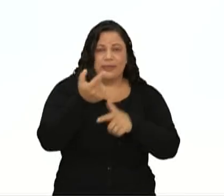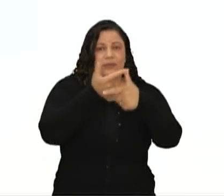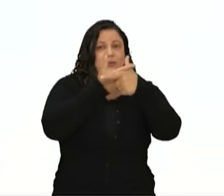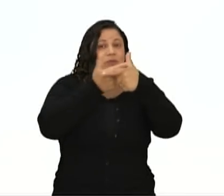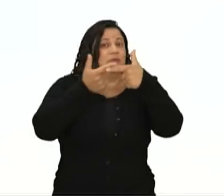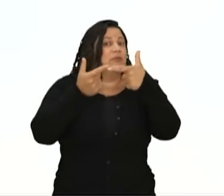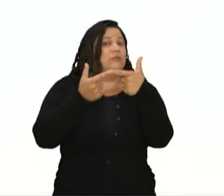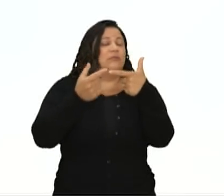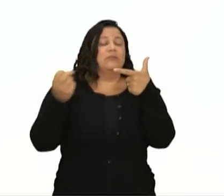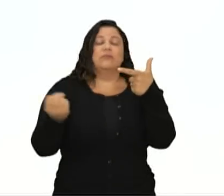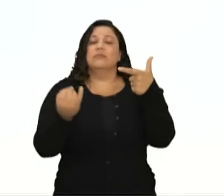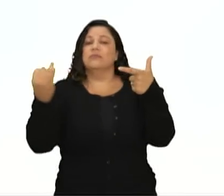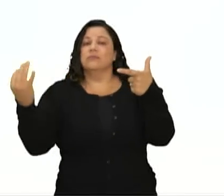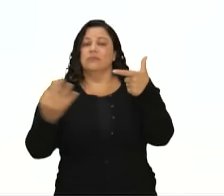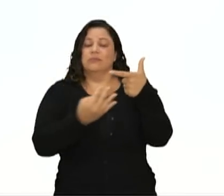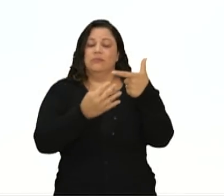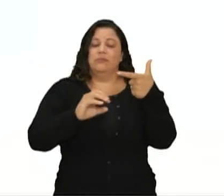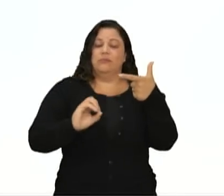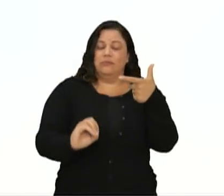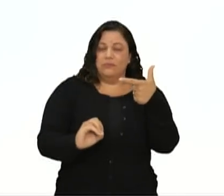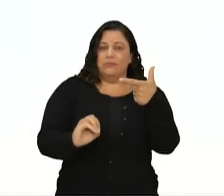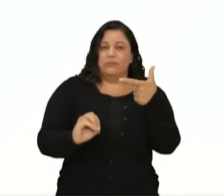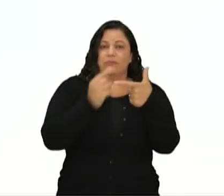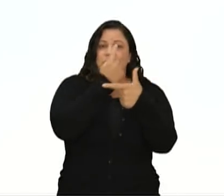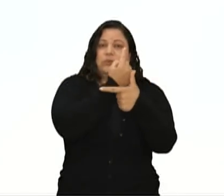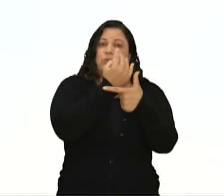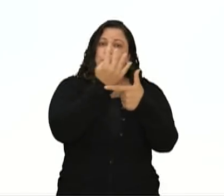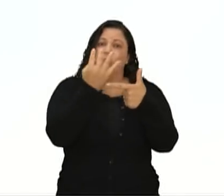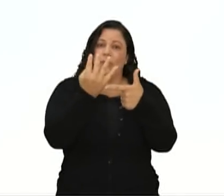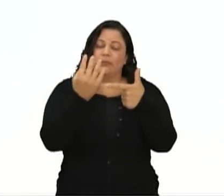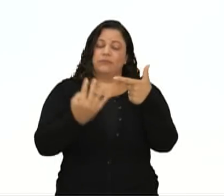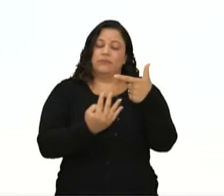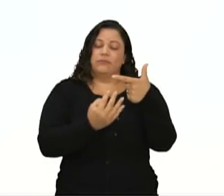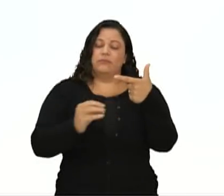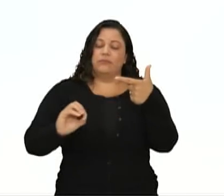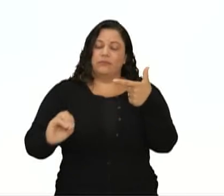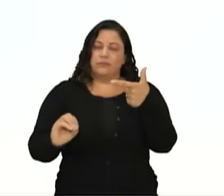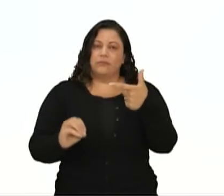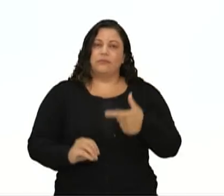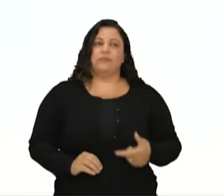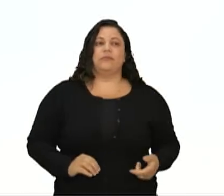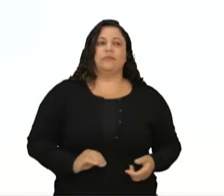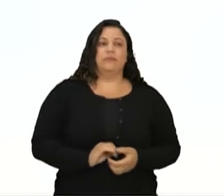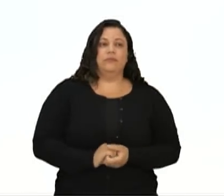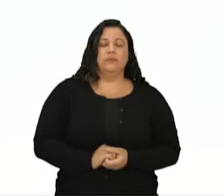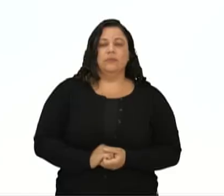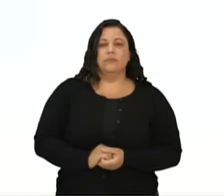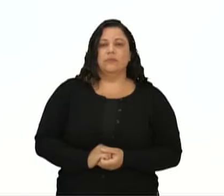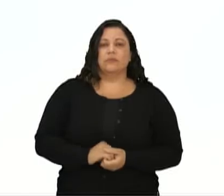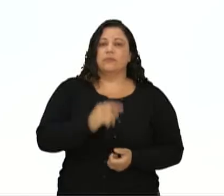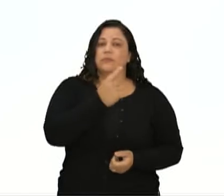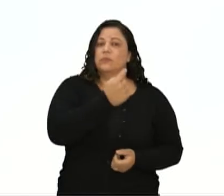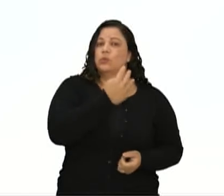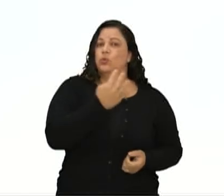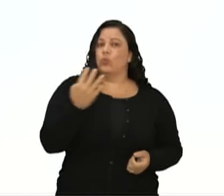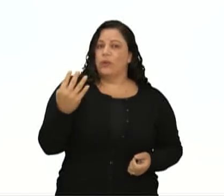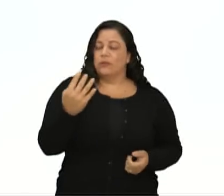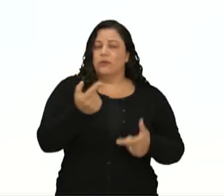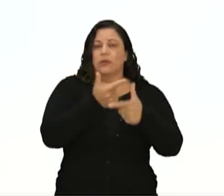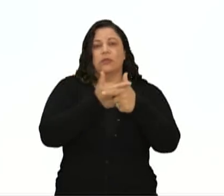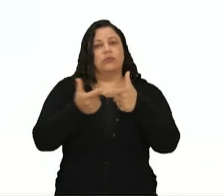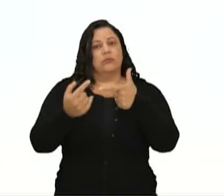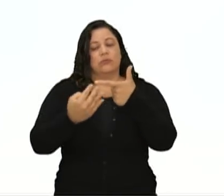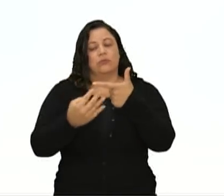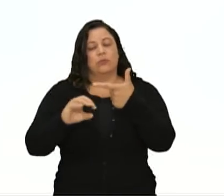alunos. Qual que é o número de alunos aqui? 40, né? Fazendo a nossa soma, obtivemos 40. 144 divididos